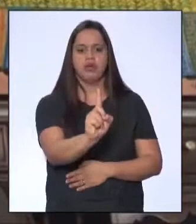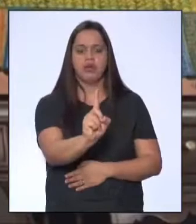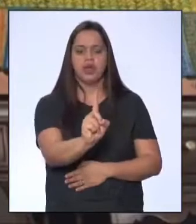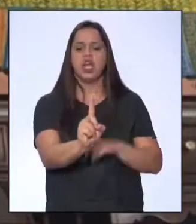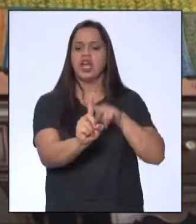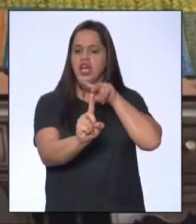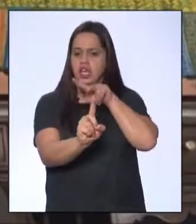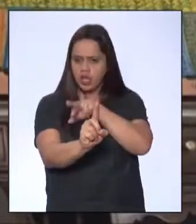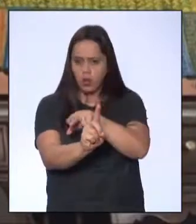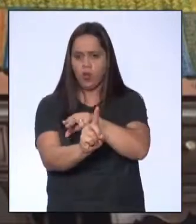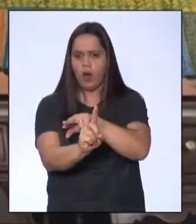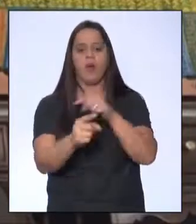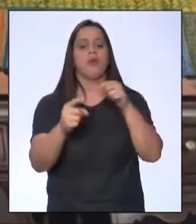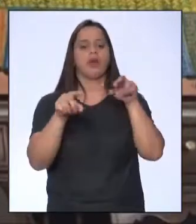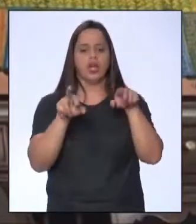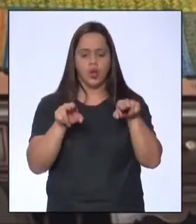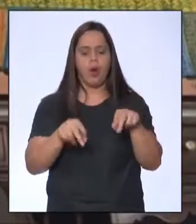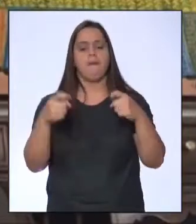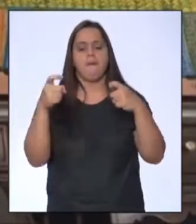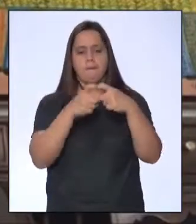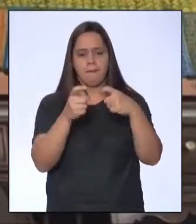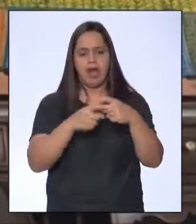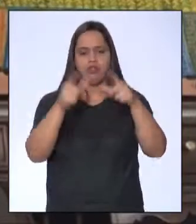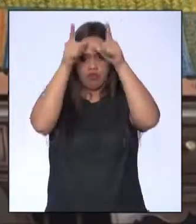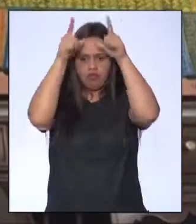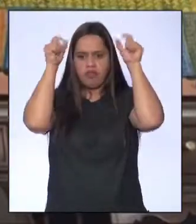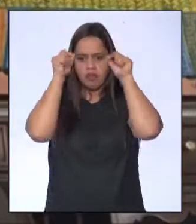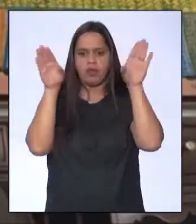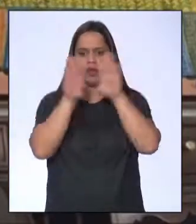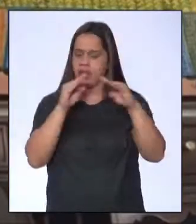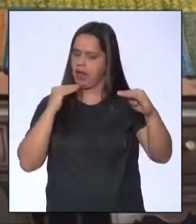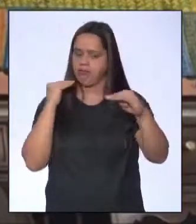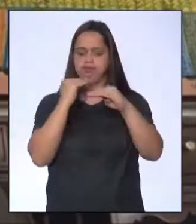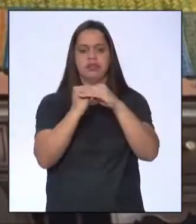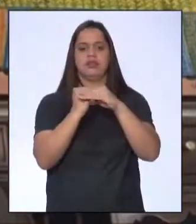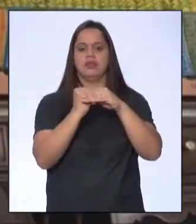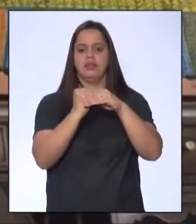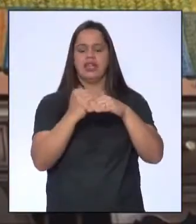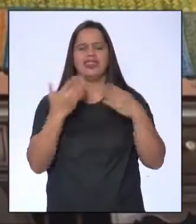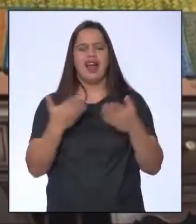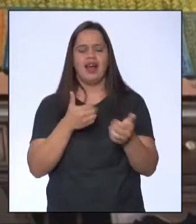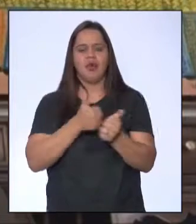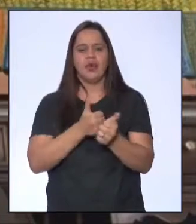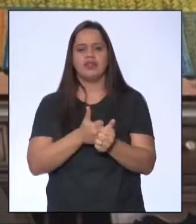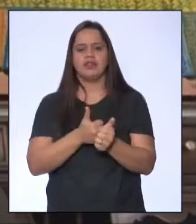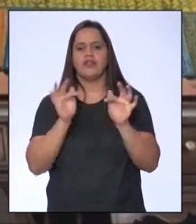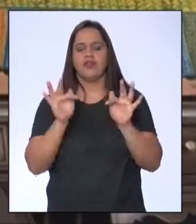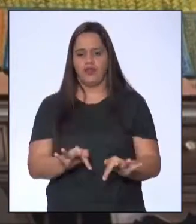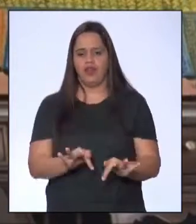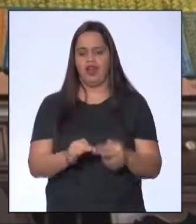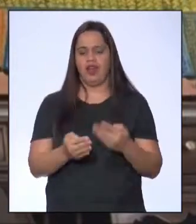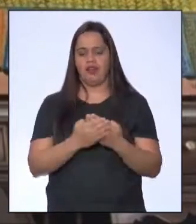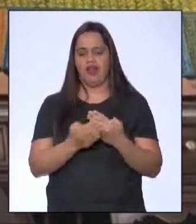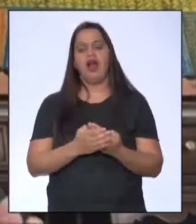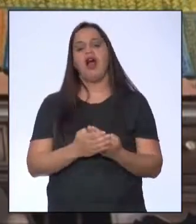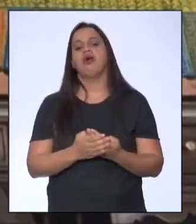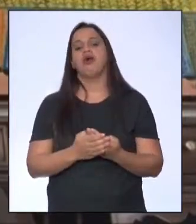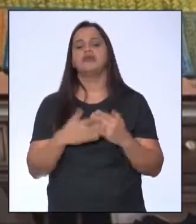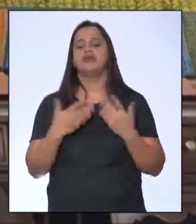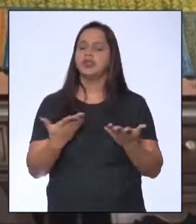médicos, enfermeiros e tudo. A gente está se aproximando aí do final, Wagner. Nas